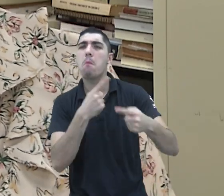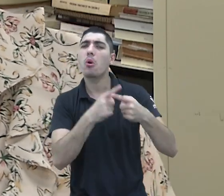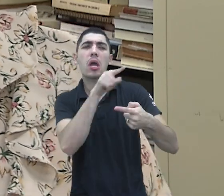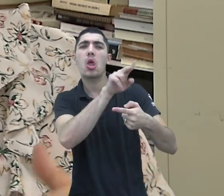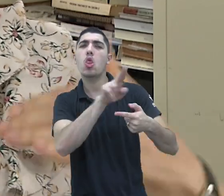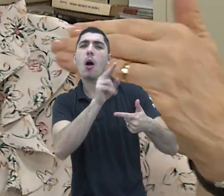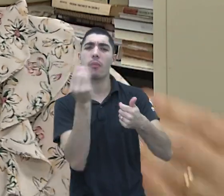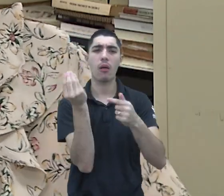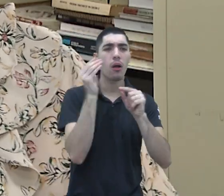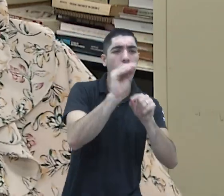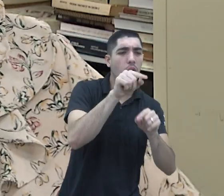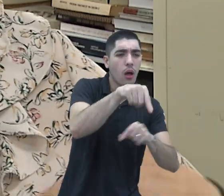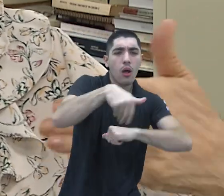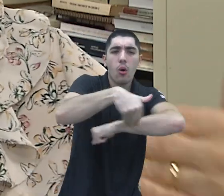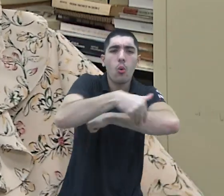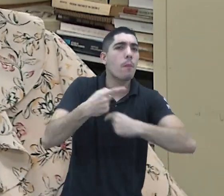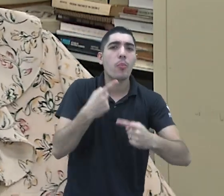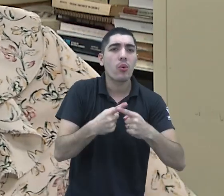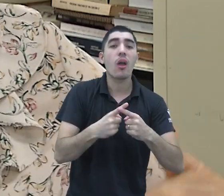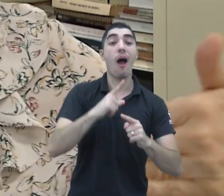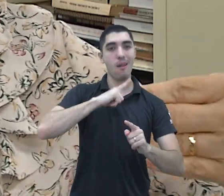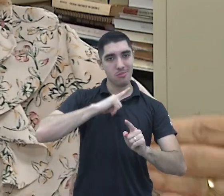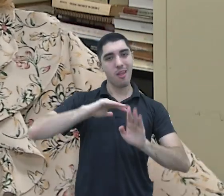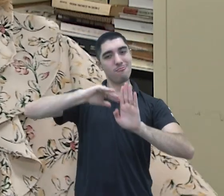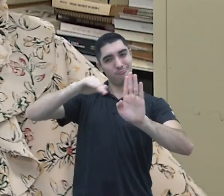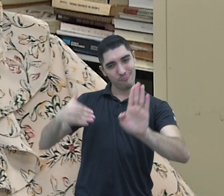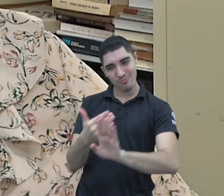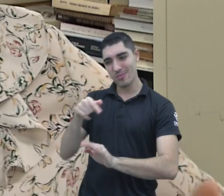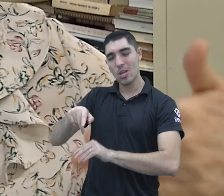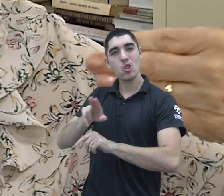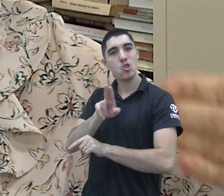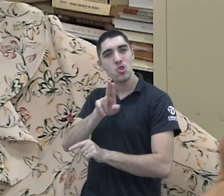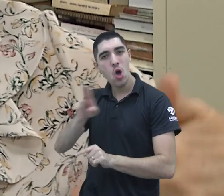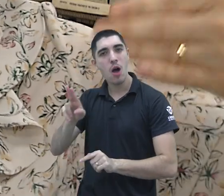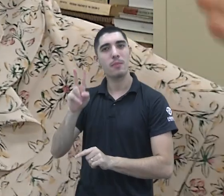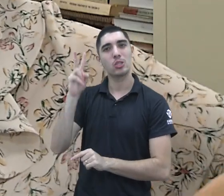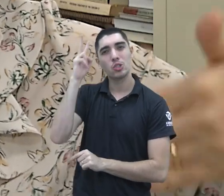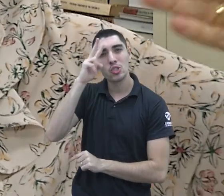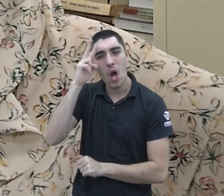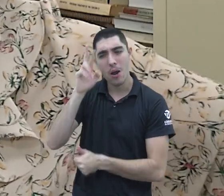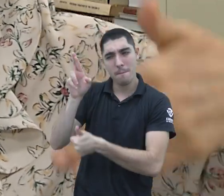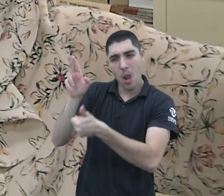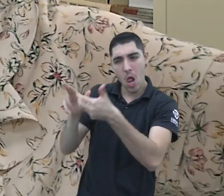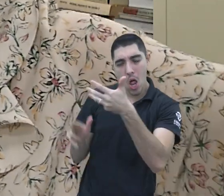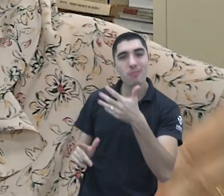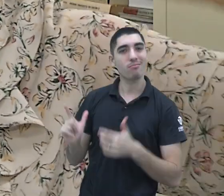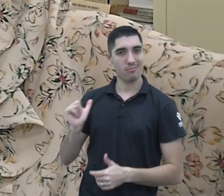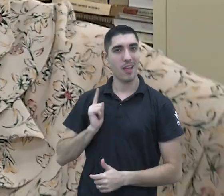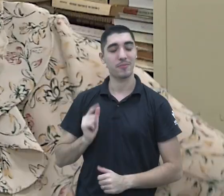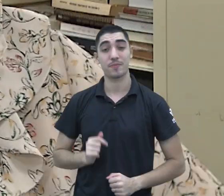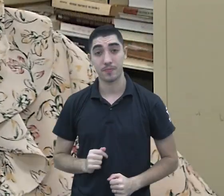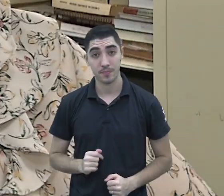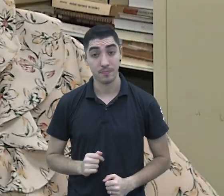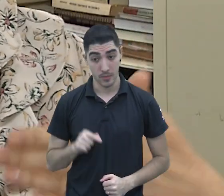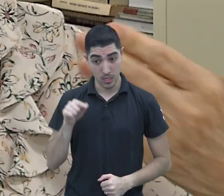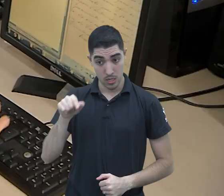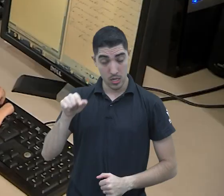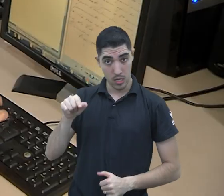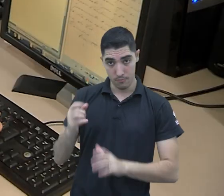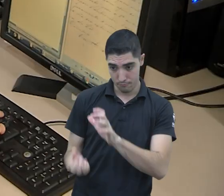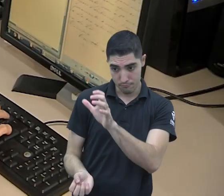dos anos e por que as pessoas vão recebendo quem é a pessoa por trás do nome, né, daquela